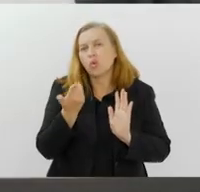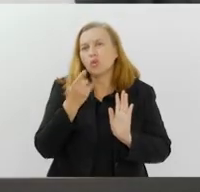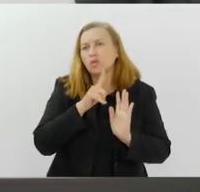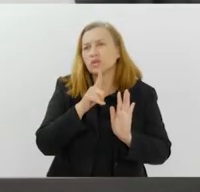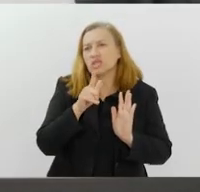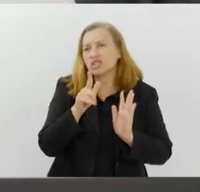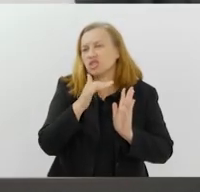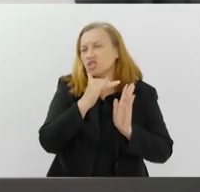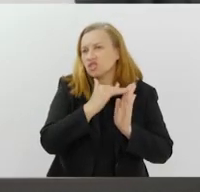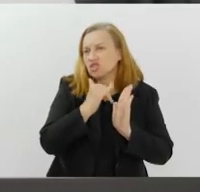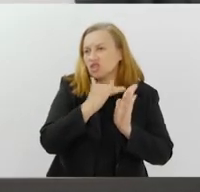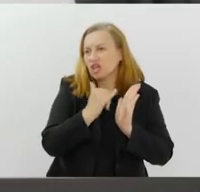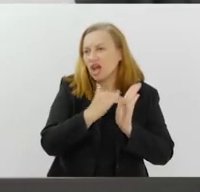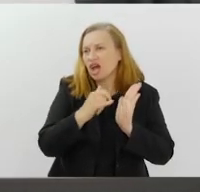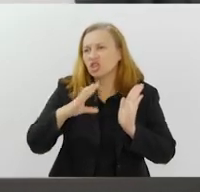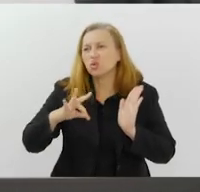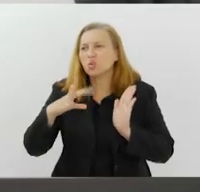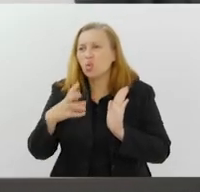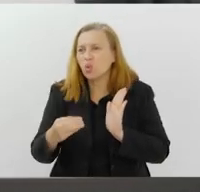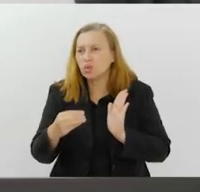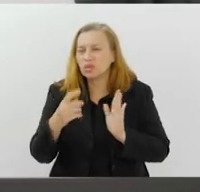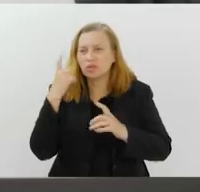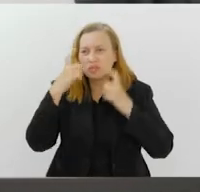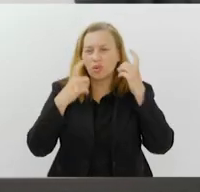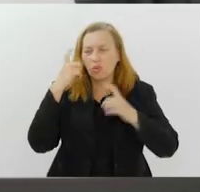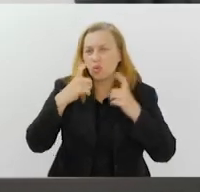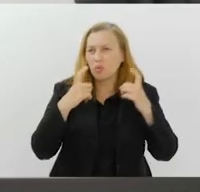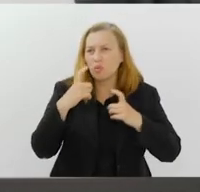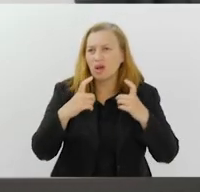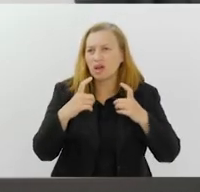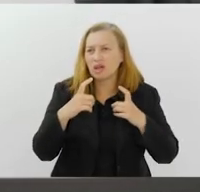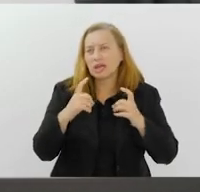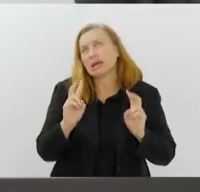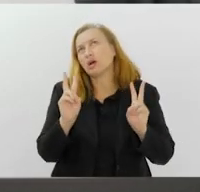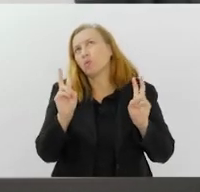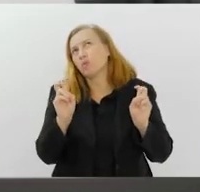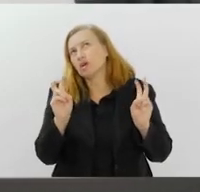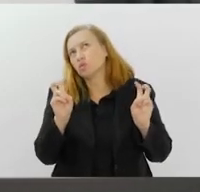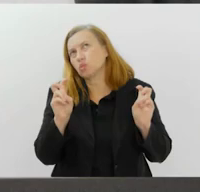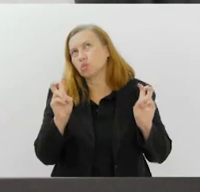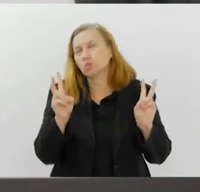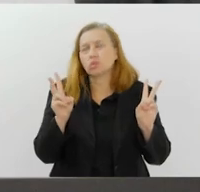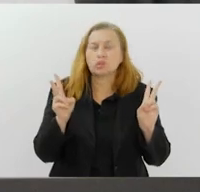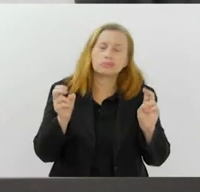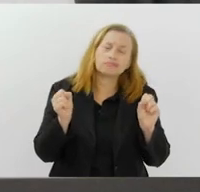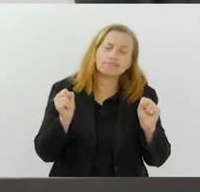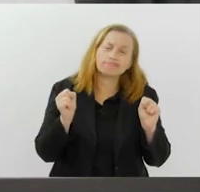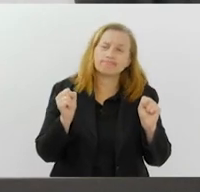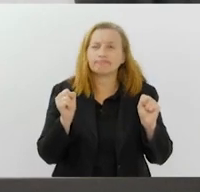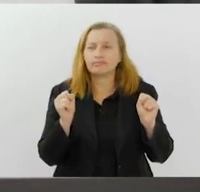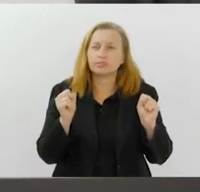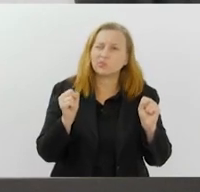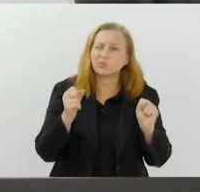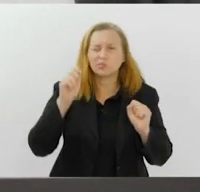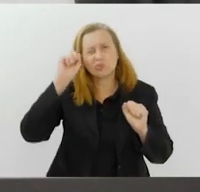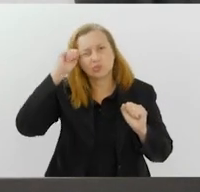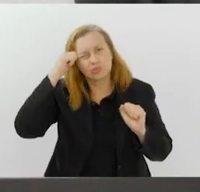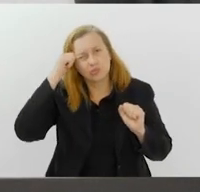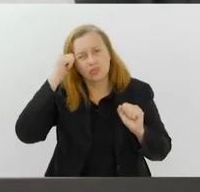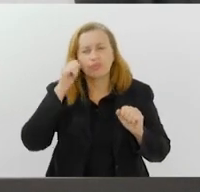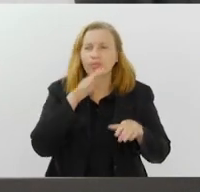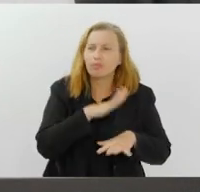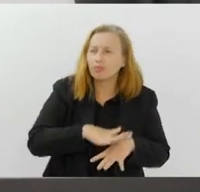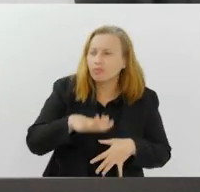eliminar todo o resto que nos preocupa tanto que é a questão eh dos negros das